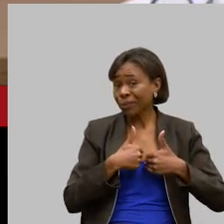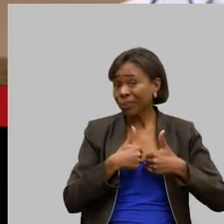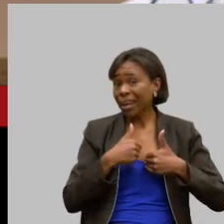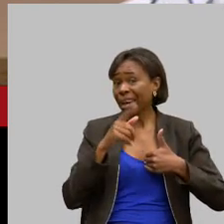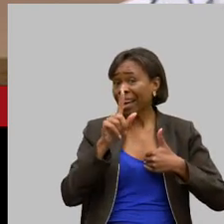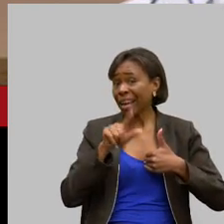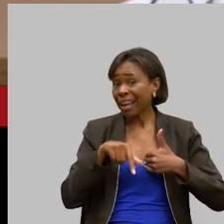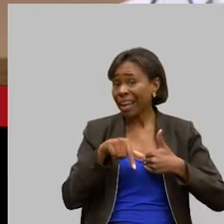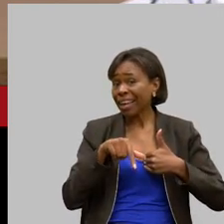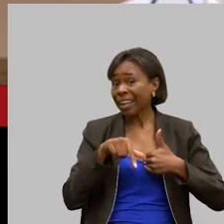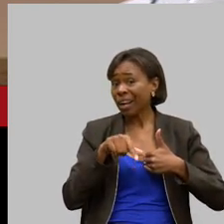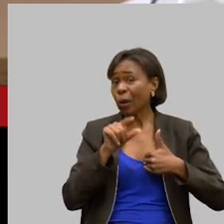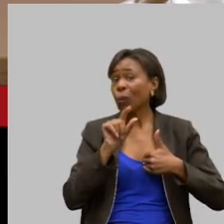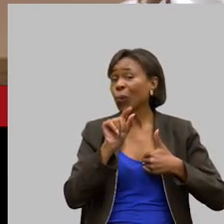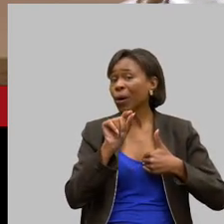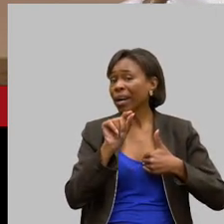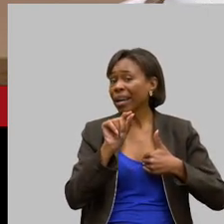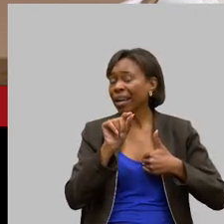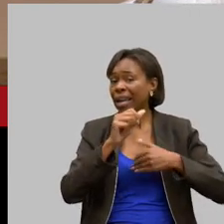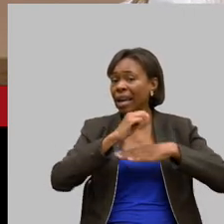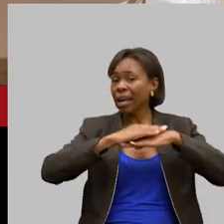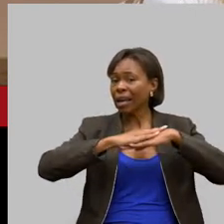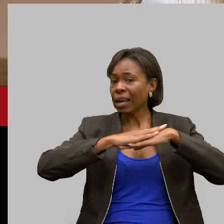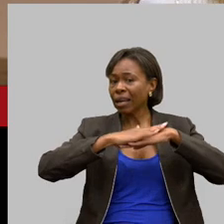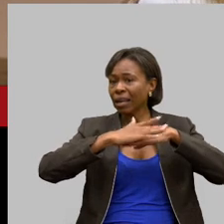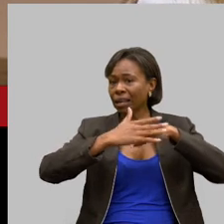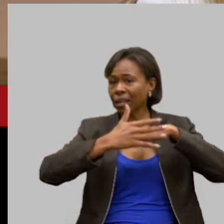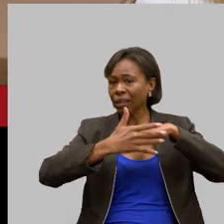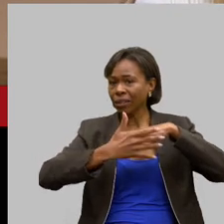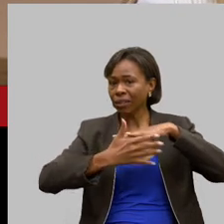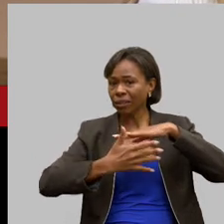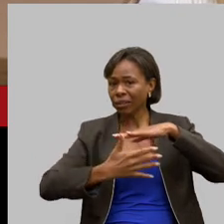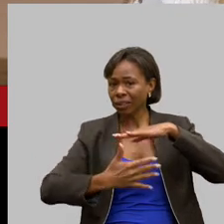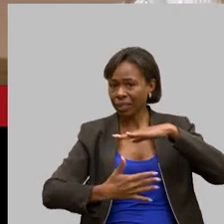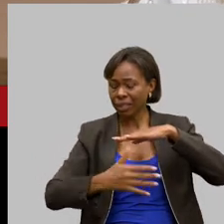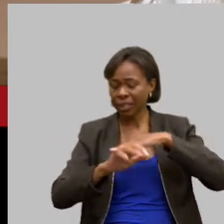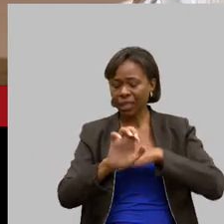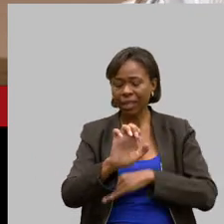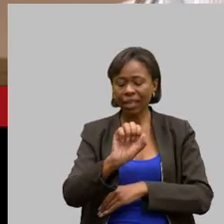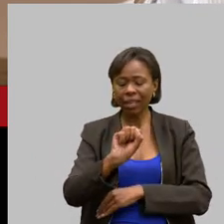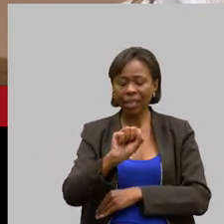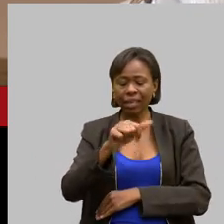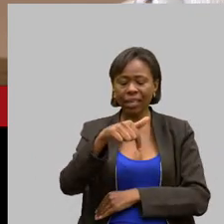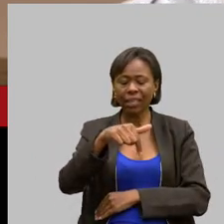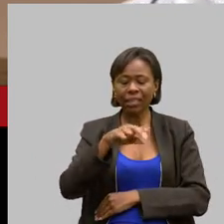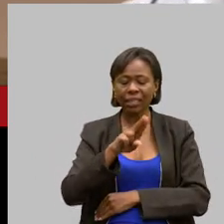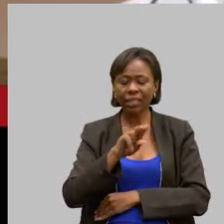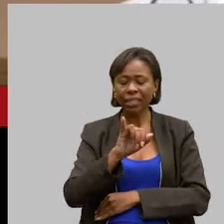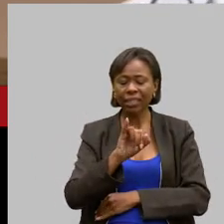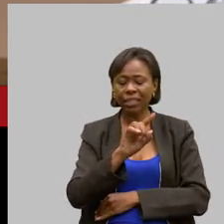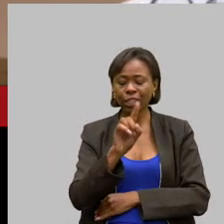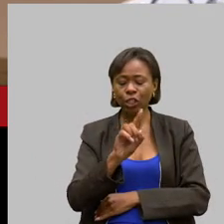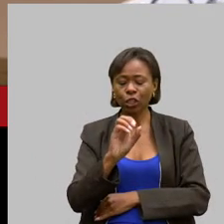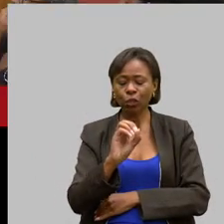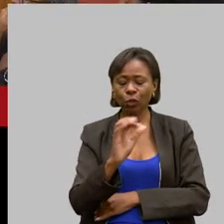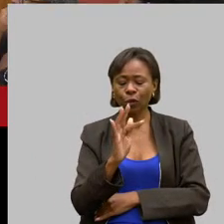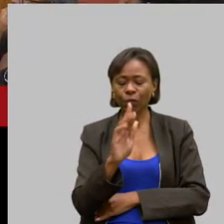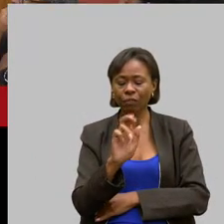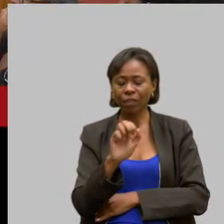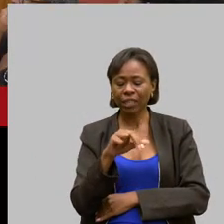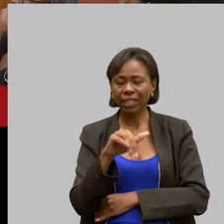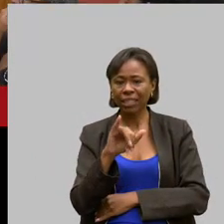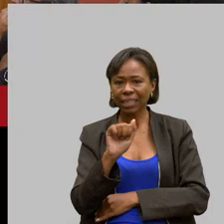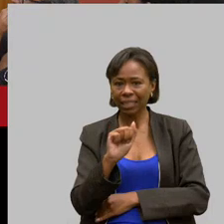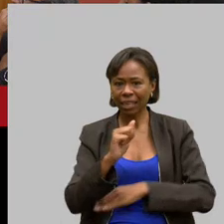esquizofrenia vocês conhecem a história da esquizofrenia até Agorinha mesmo na reforma